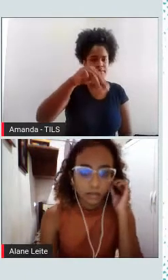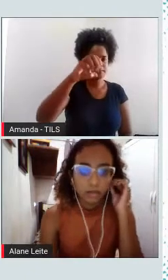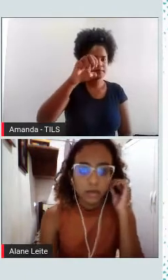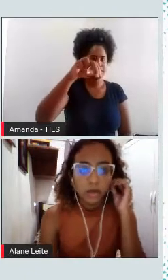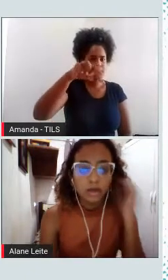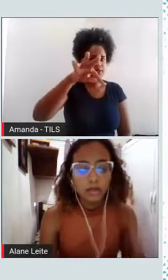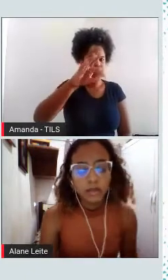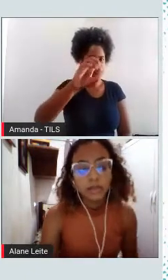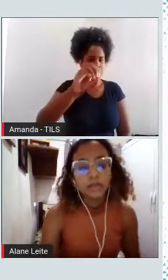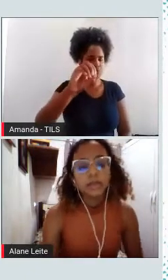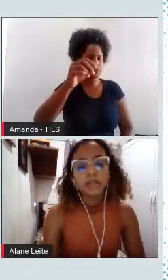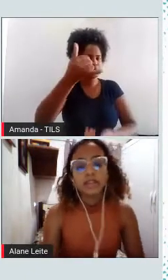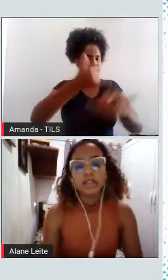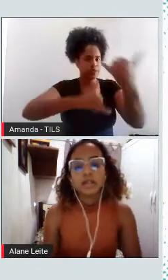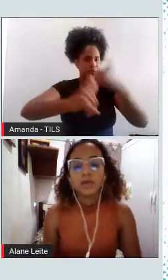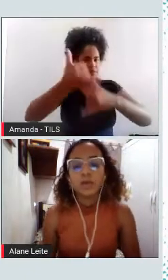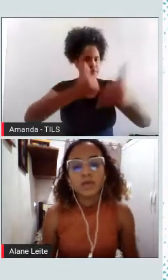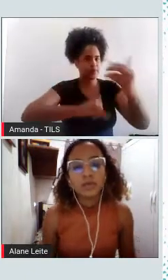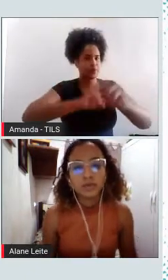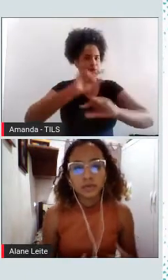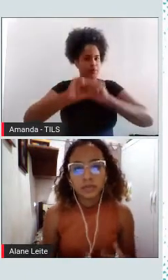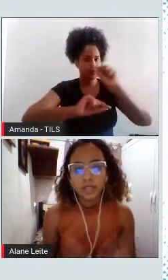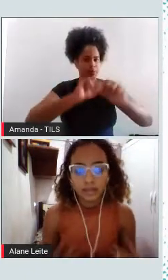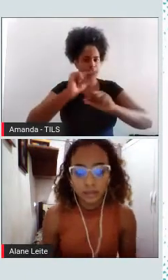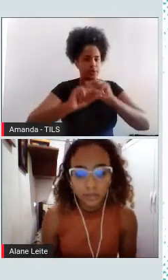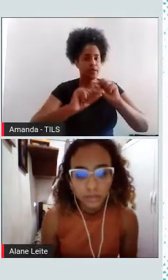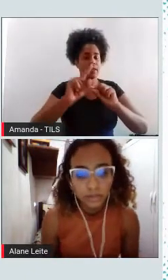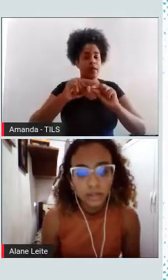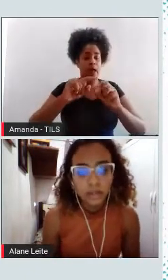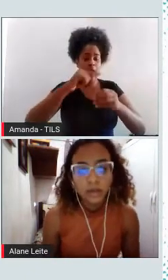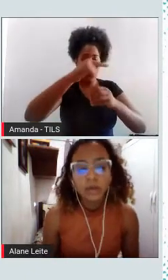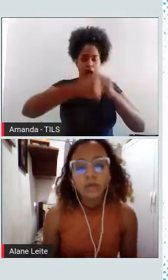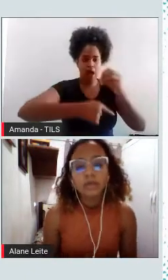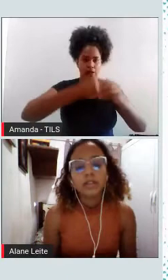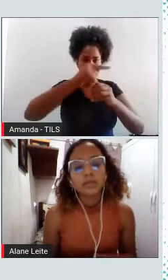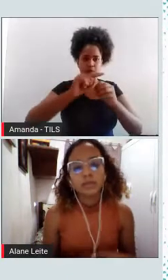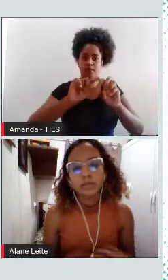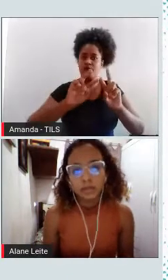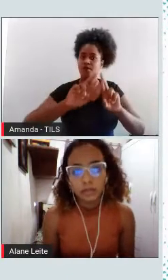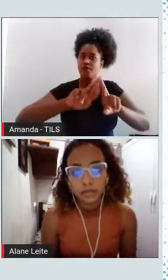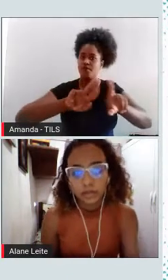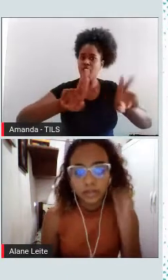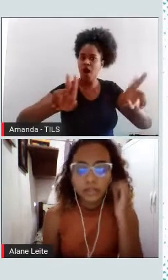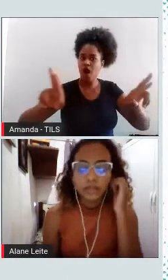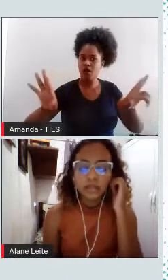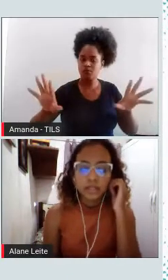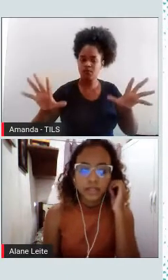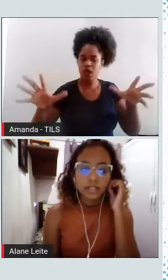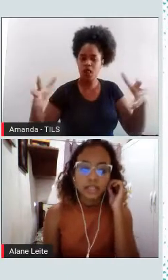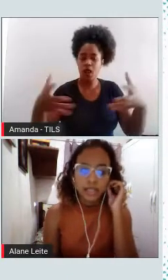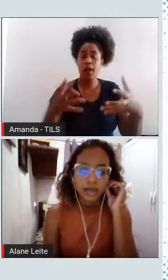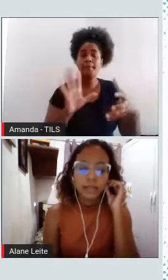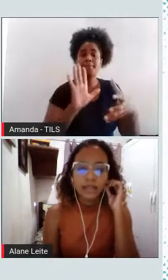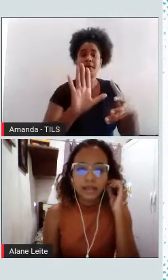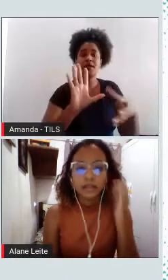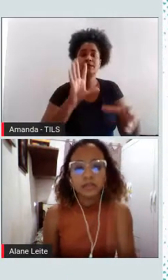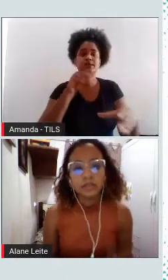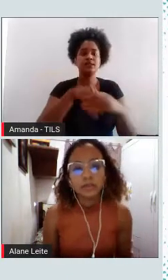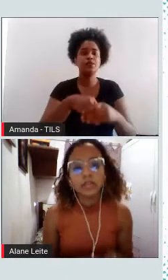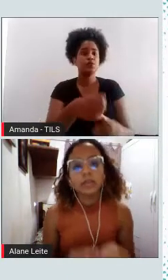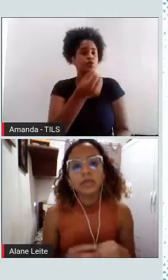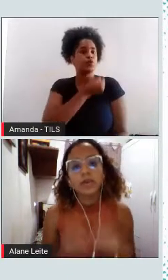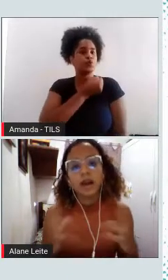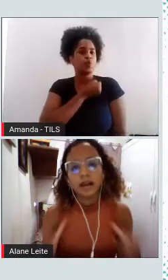elemento químico? O elemento químico ele vai ser um conjunto de átomos com o mesmo número atômico. Eu disse a vocês que a matéria